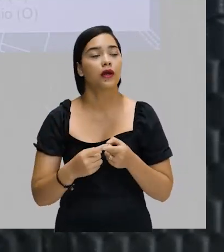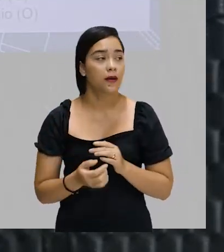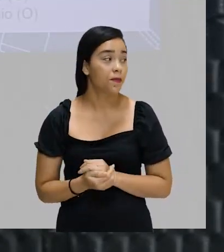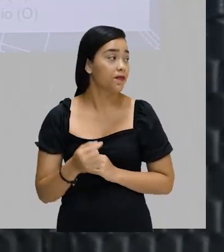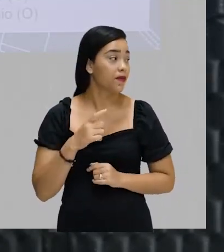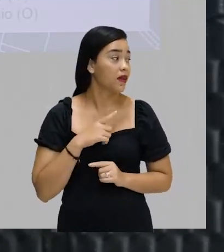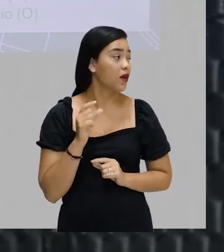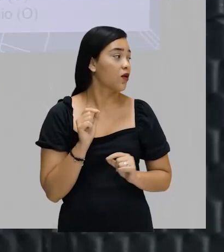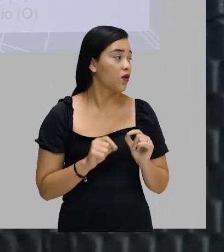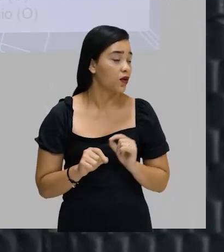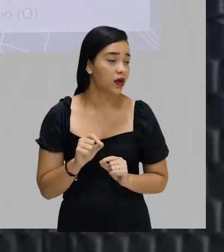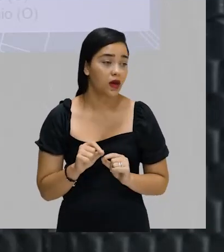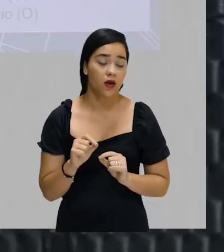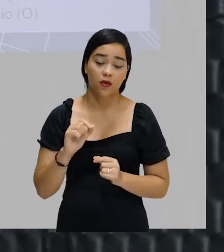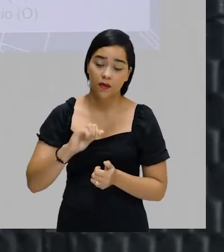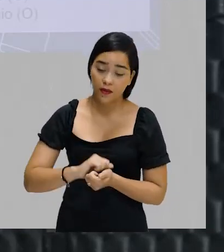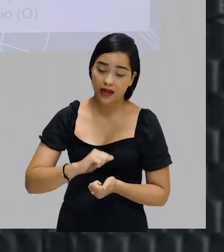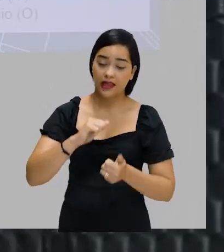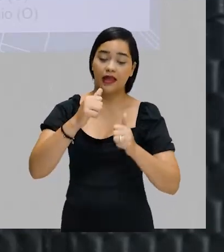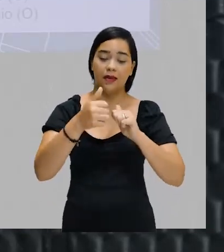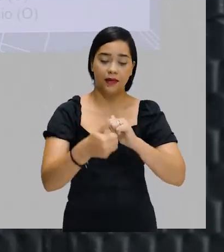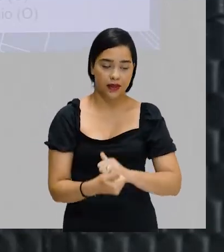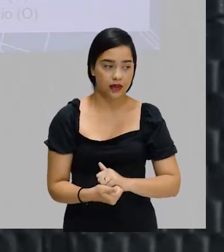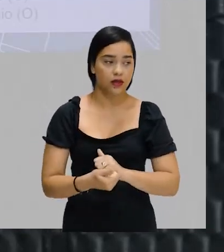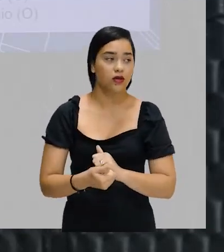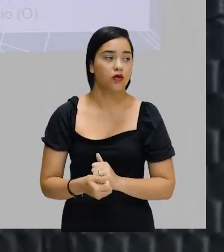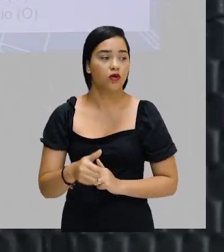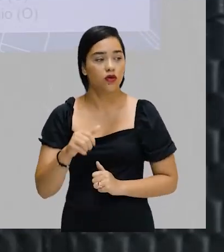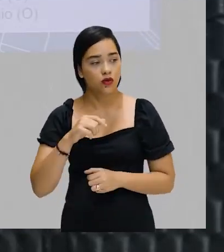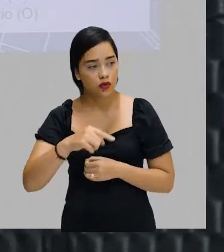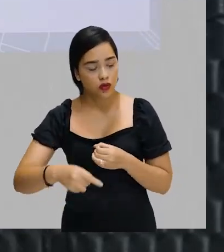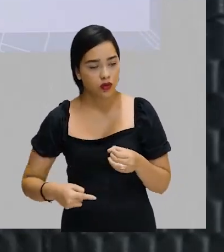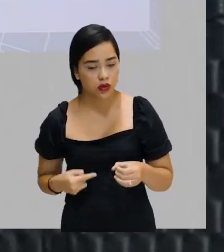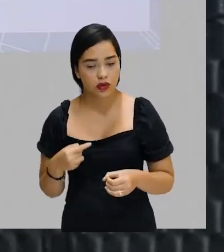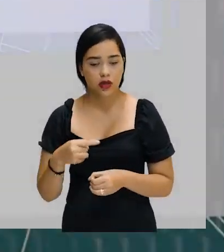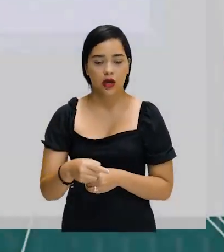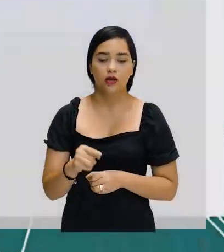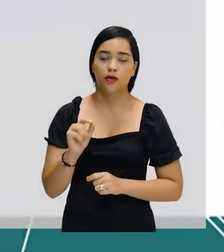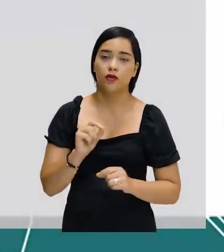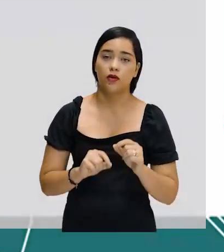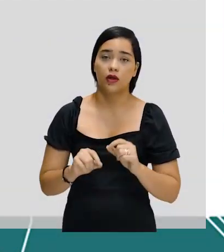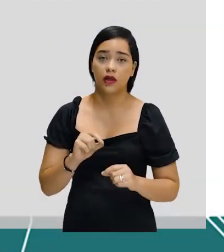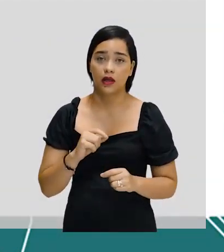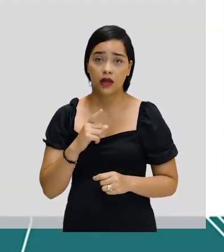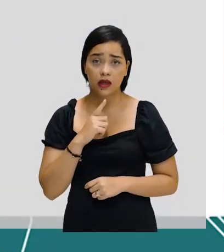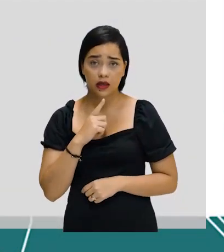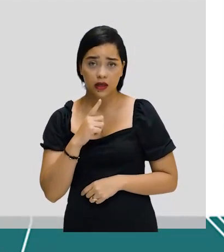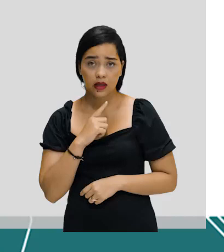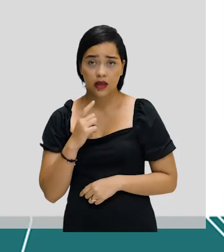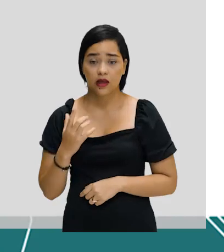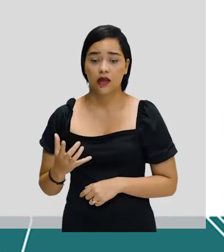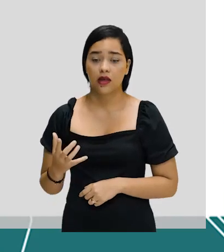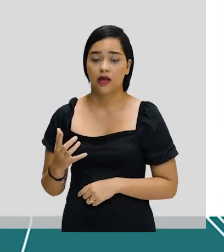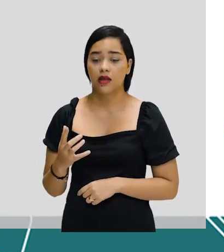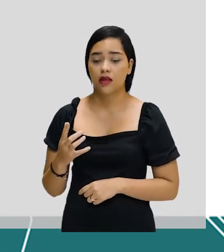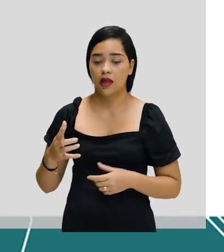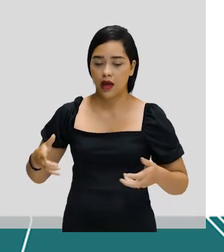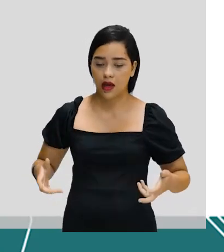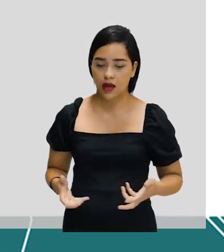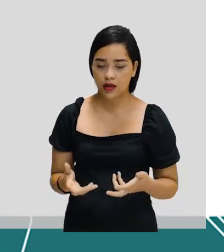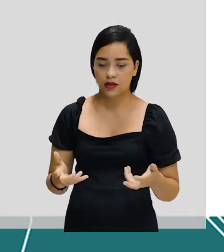houve apenas uma recombinação dos átomos que participam da